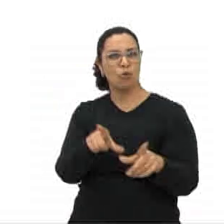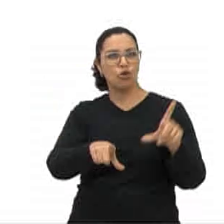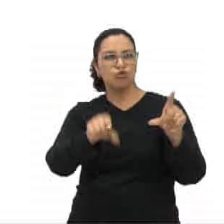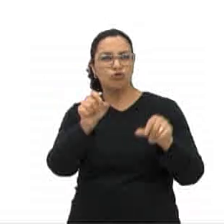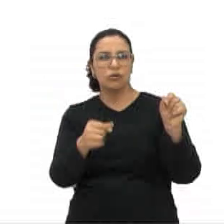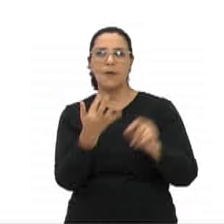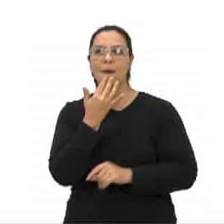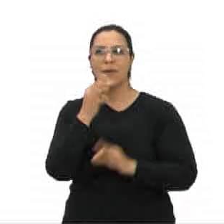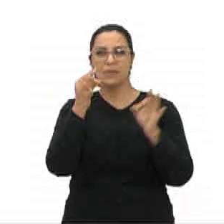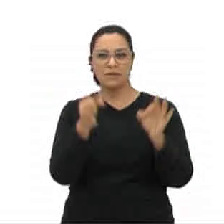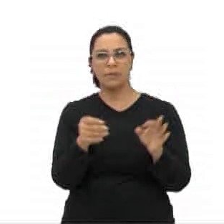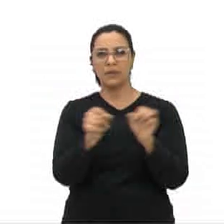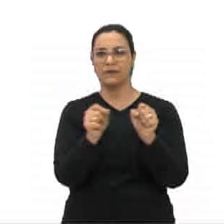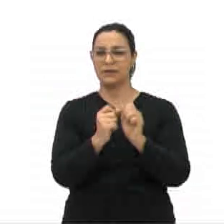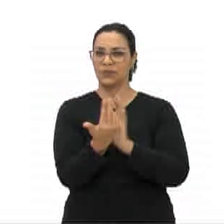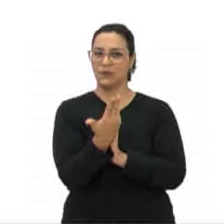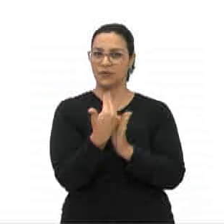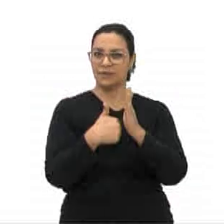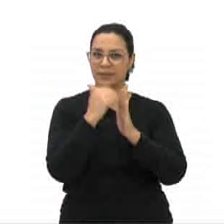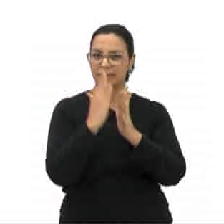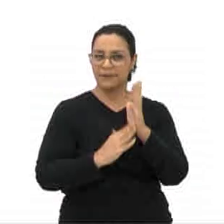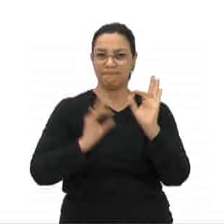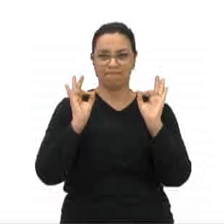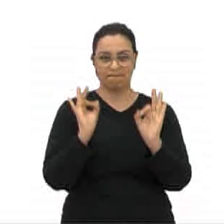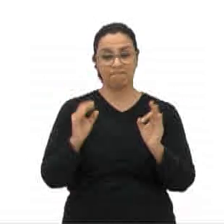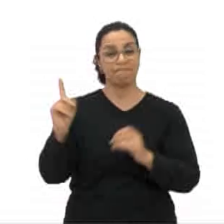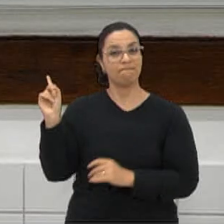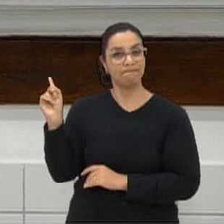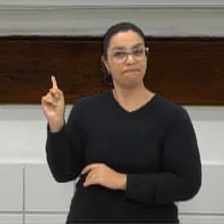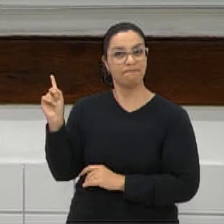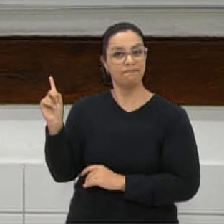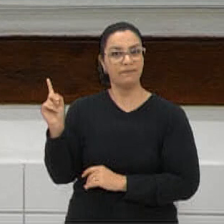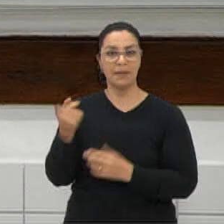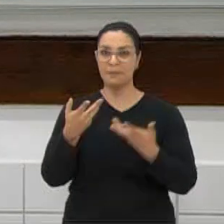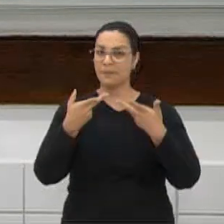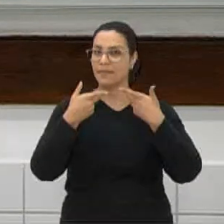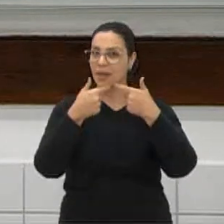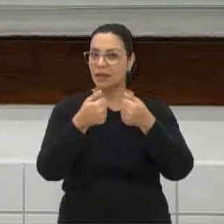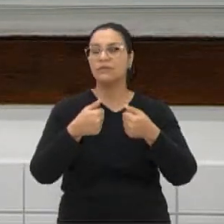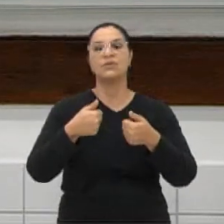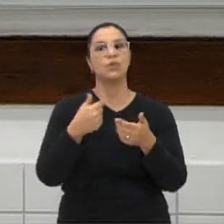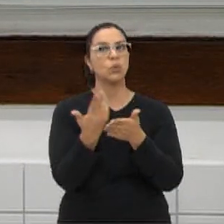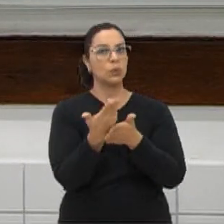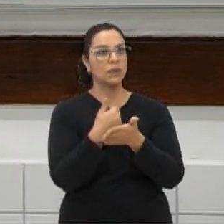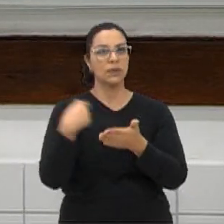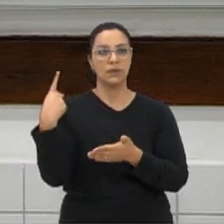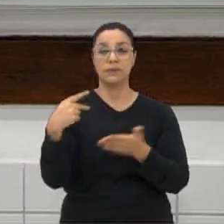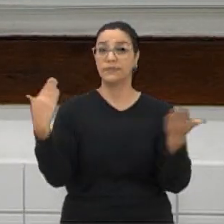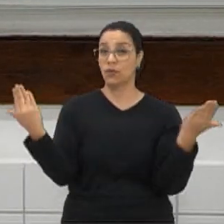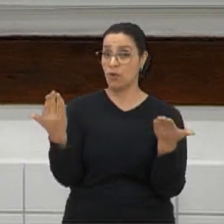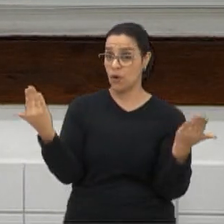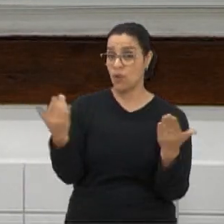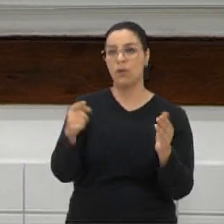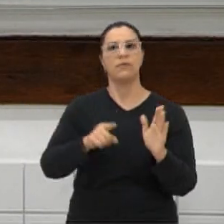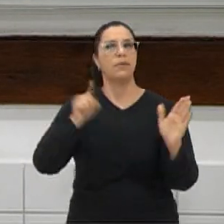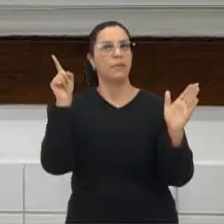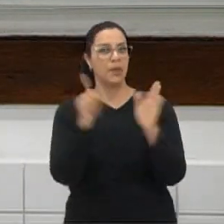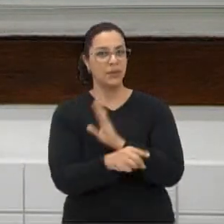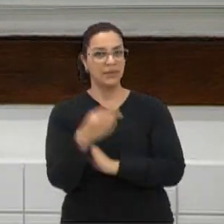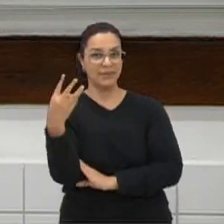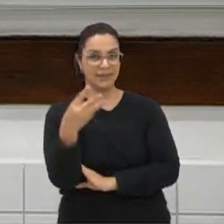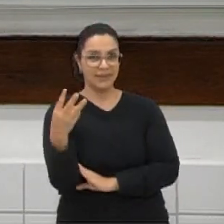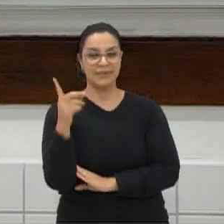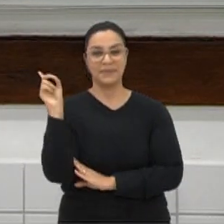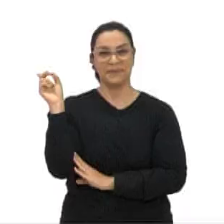escolhidas para poder fazer esse tipo de trabalho, tá? Então é uma coisa fantástica o trabalho dele, tá? Bem, aí vamos lá para o nosso terceiro